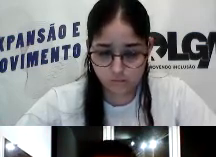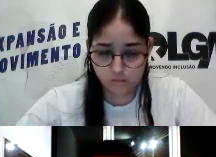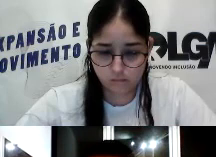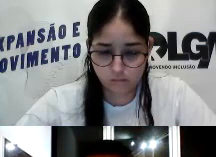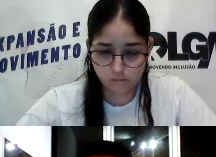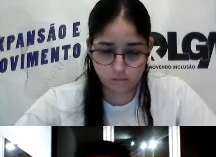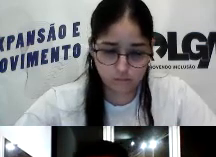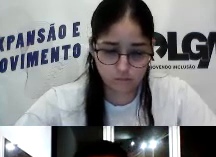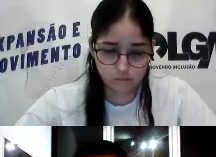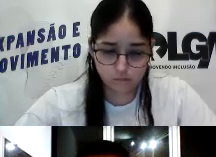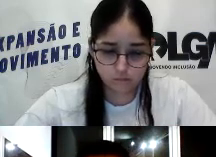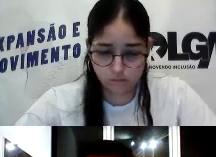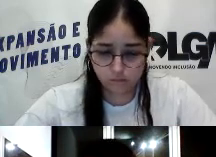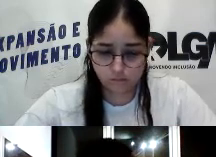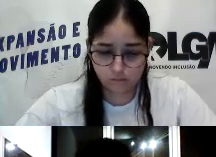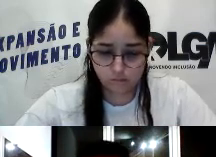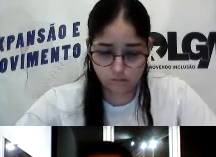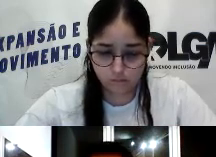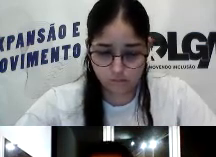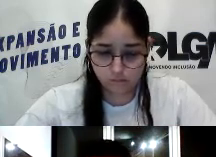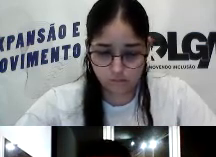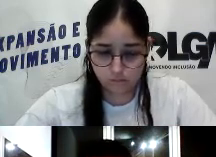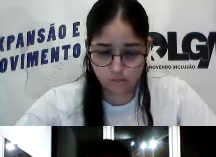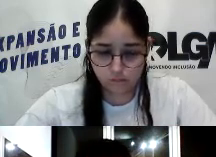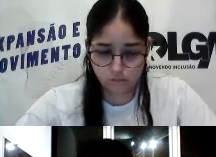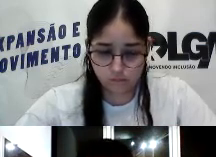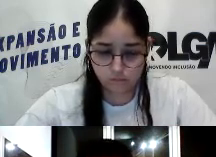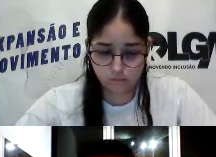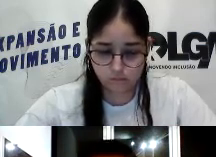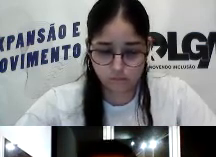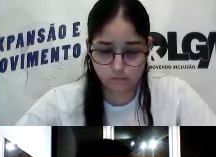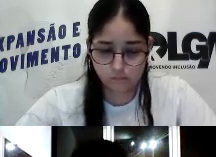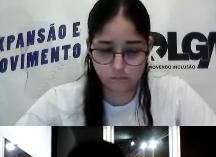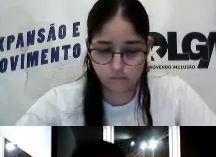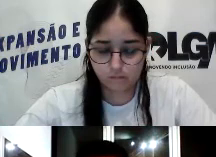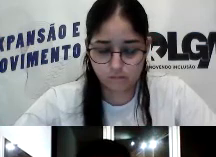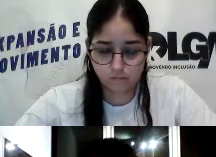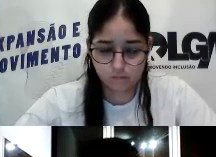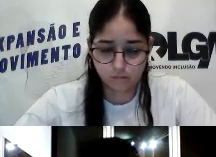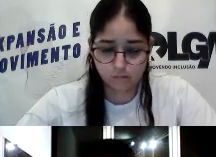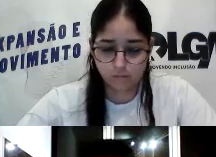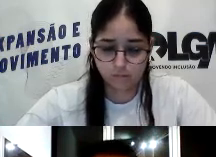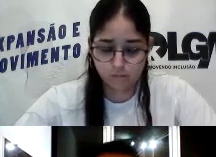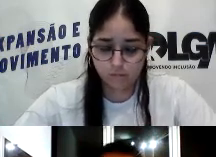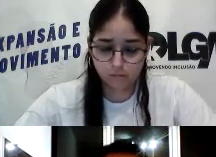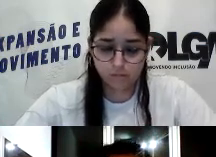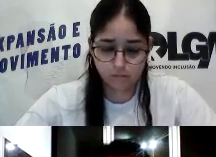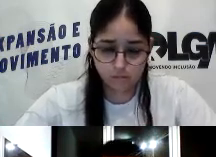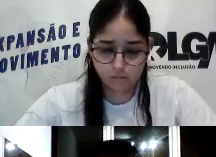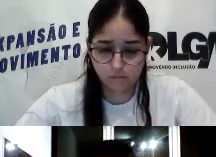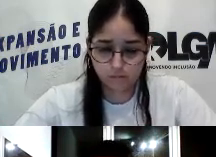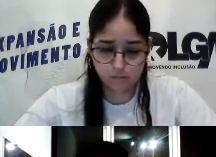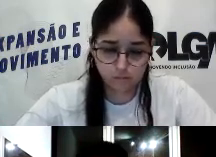está tratando e ele é o Felipe. A enfermagem, físio, fono, todo mundo que entrava lá, oi Felipe, vou te atender.